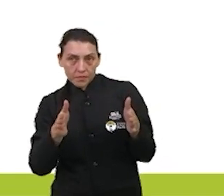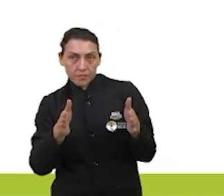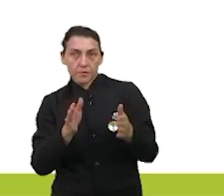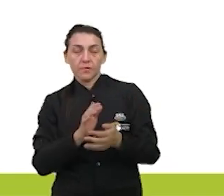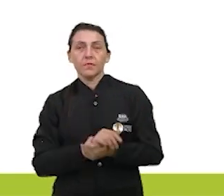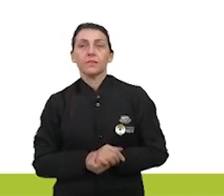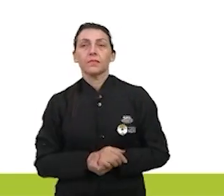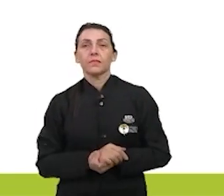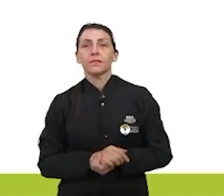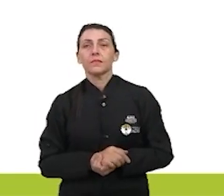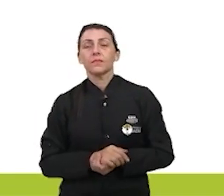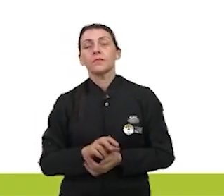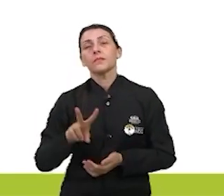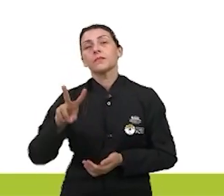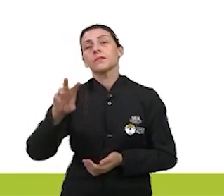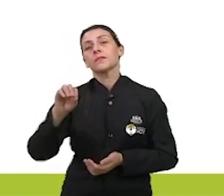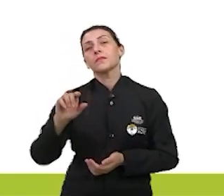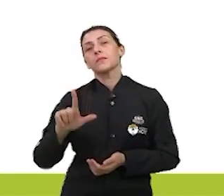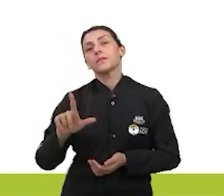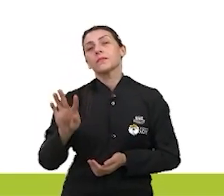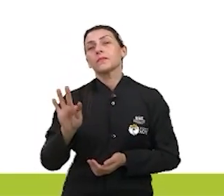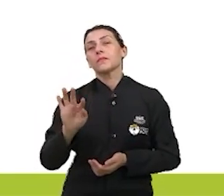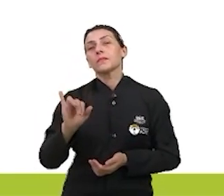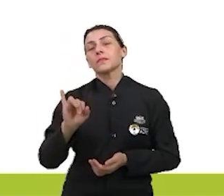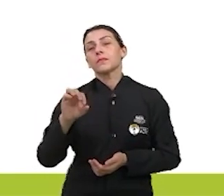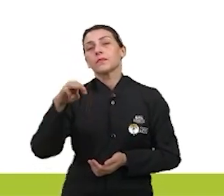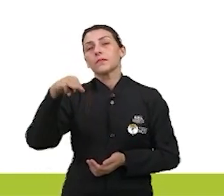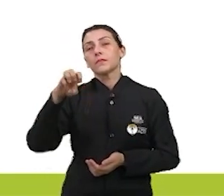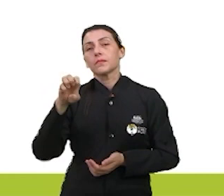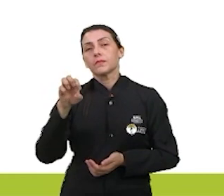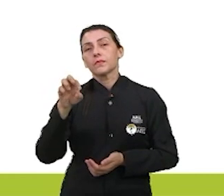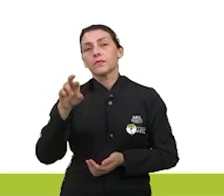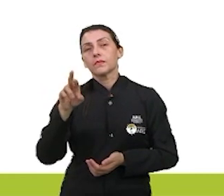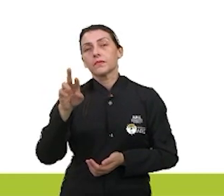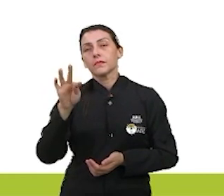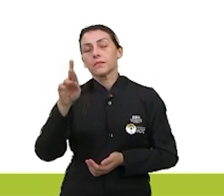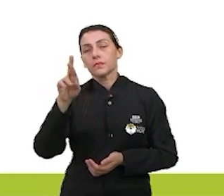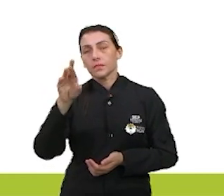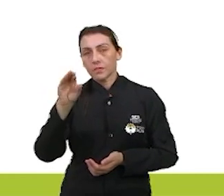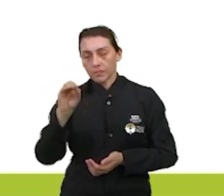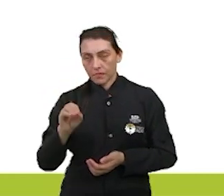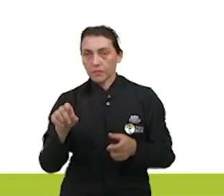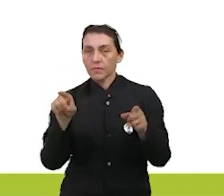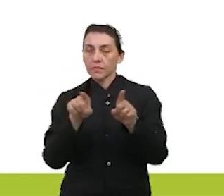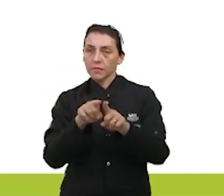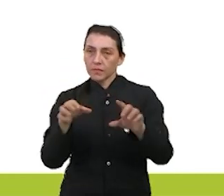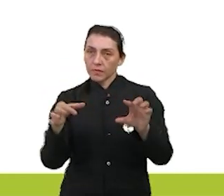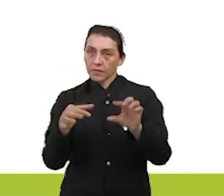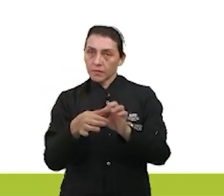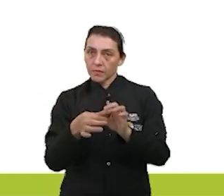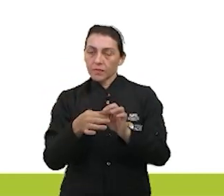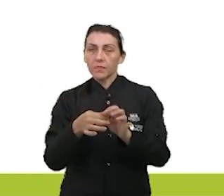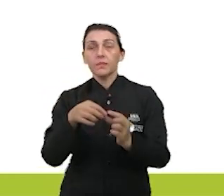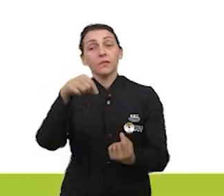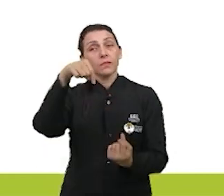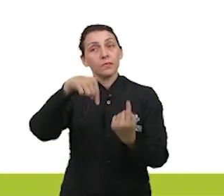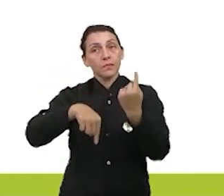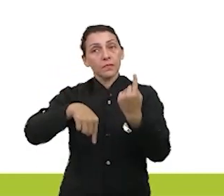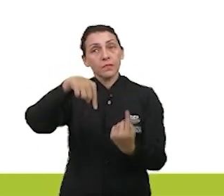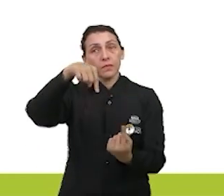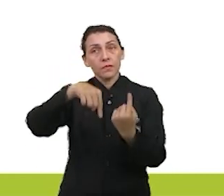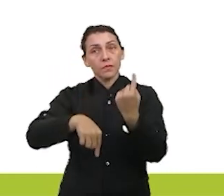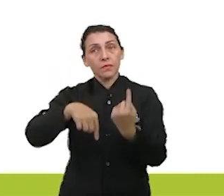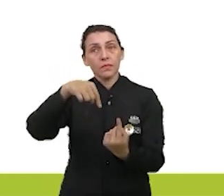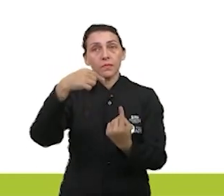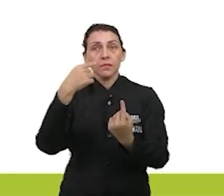série. E o meu voltímetro em relação ao meu resistor também está ligado em paralelo. Olha só,